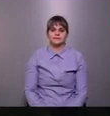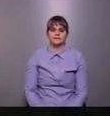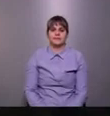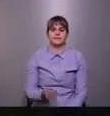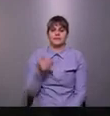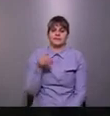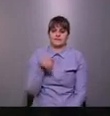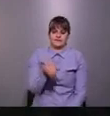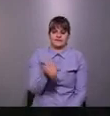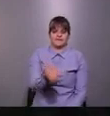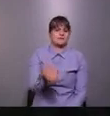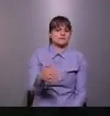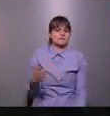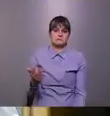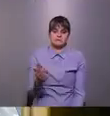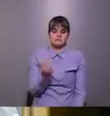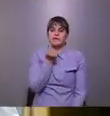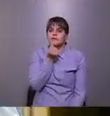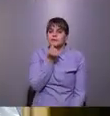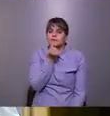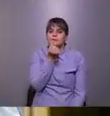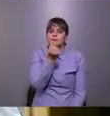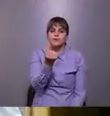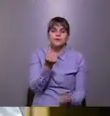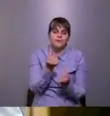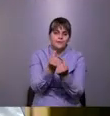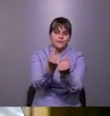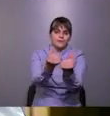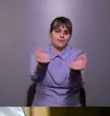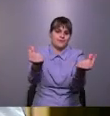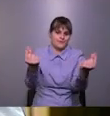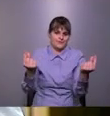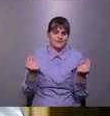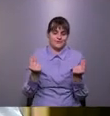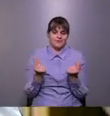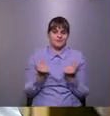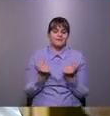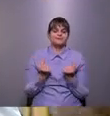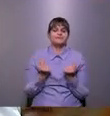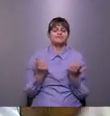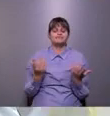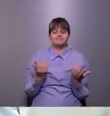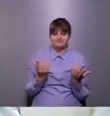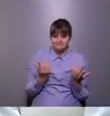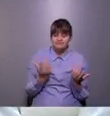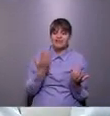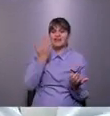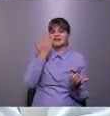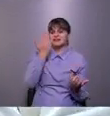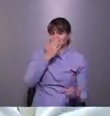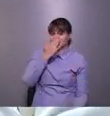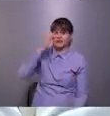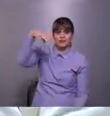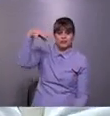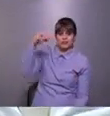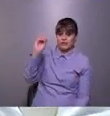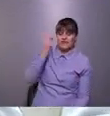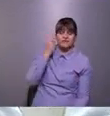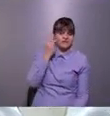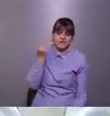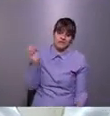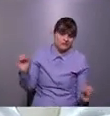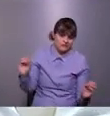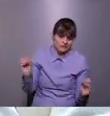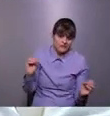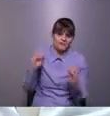Vai seguir-se o rito do acendimento das velas. Não há vida sem luz. No princípio,